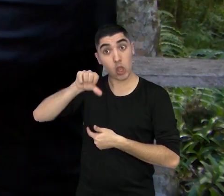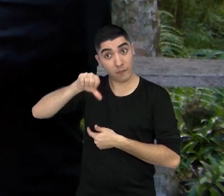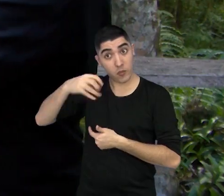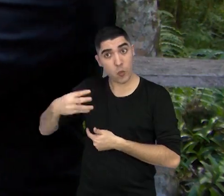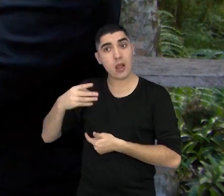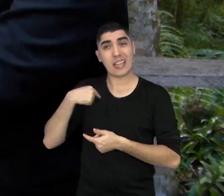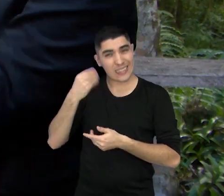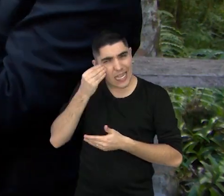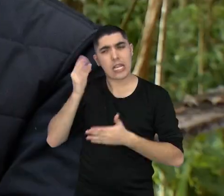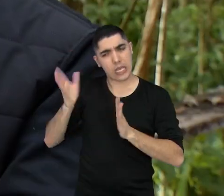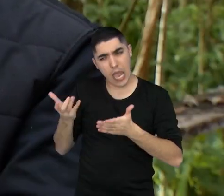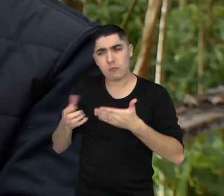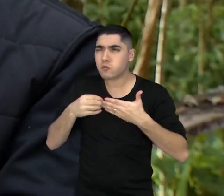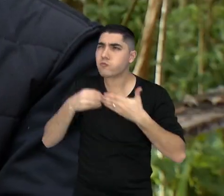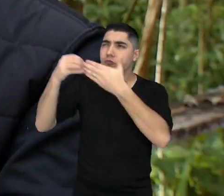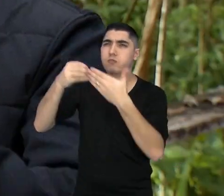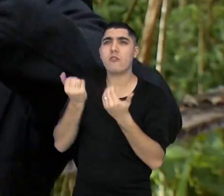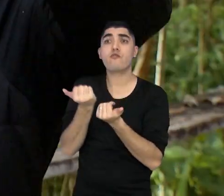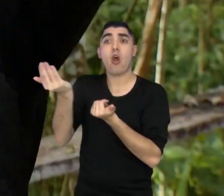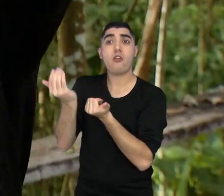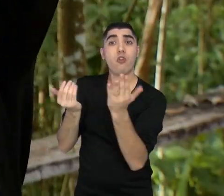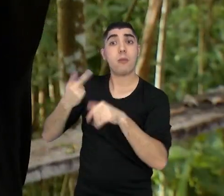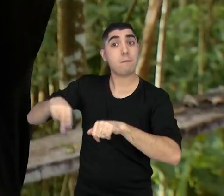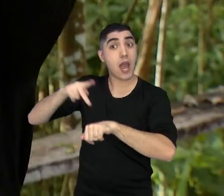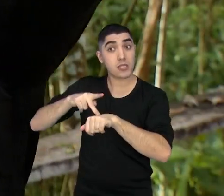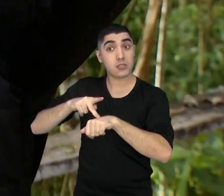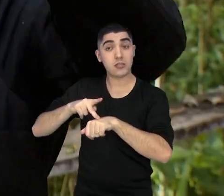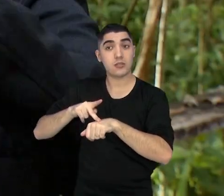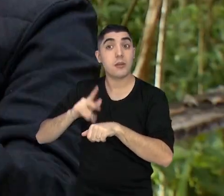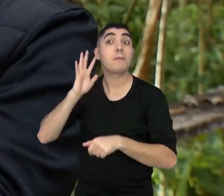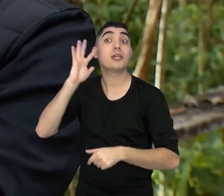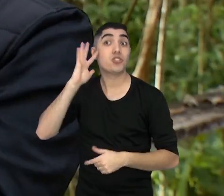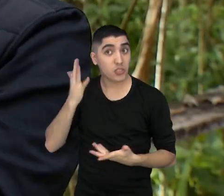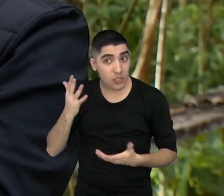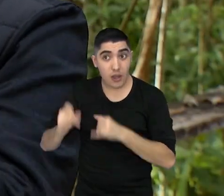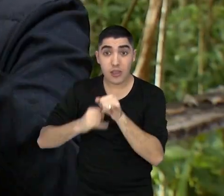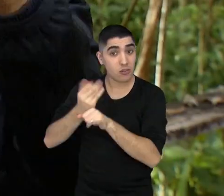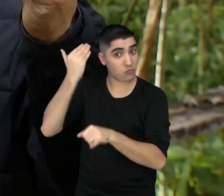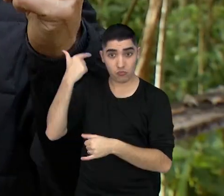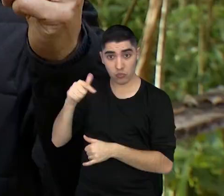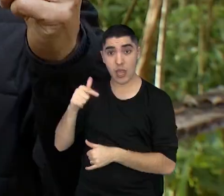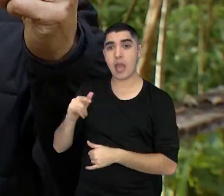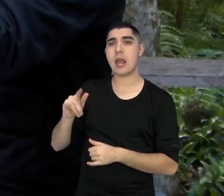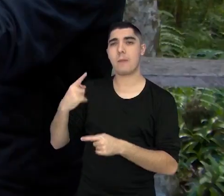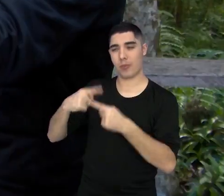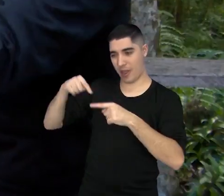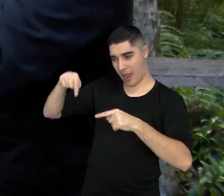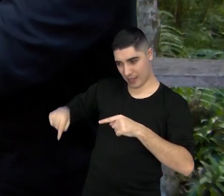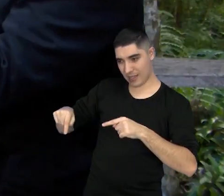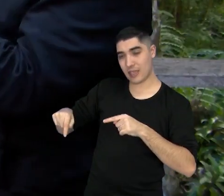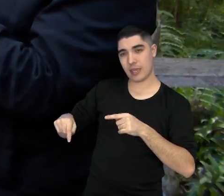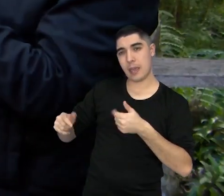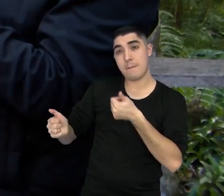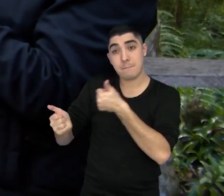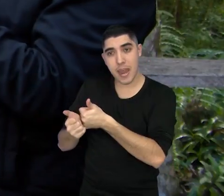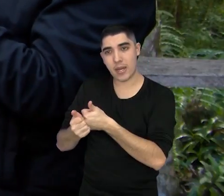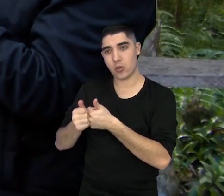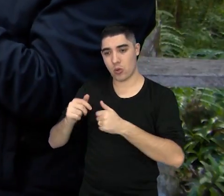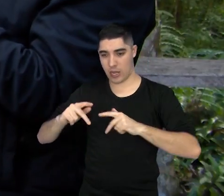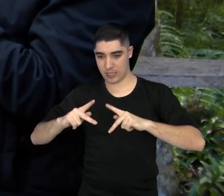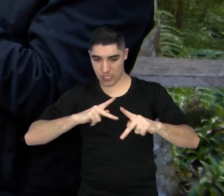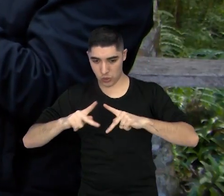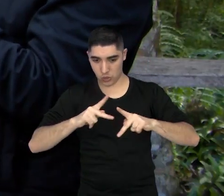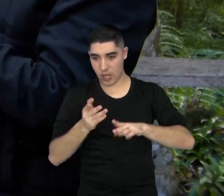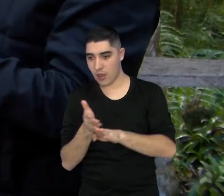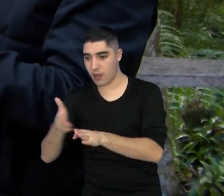tão distante de São José dos Campos, porque a cerca da minha propriedade é divisa de São José com Joanópolis. Nós estamos no ponto extremo do